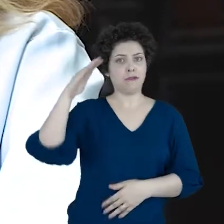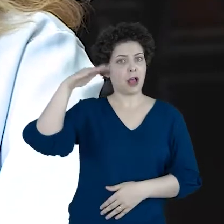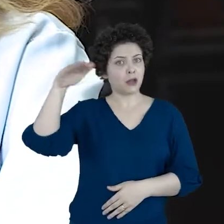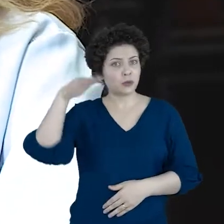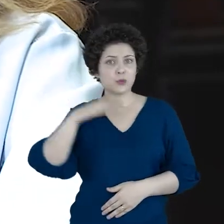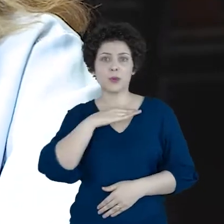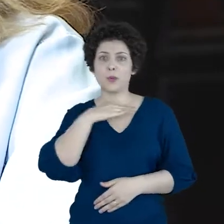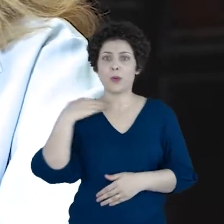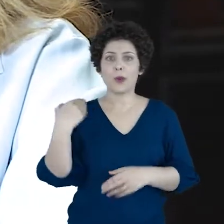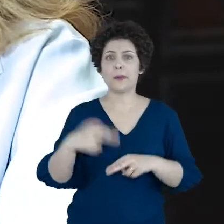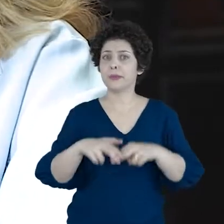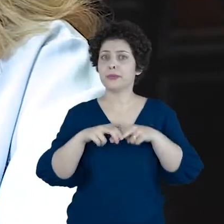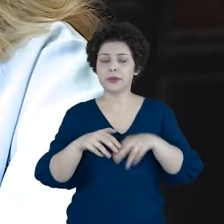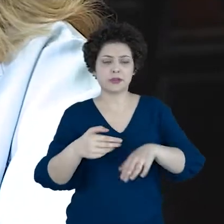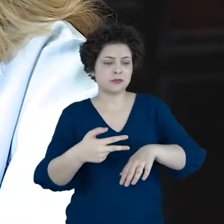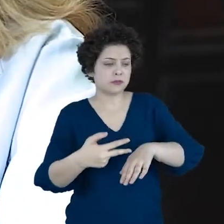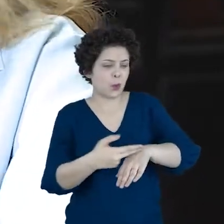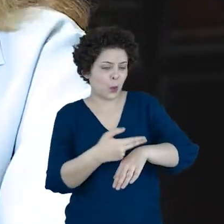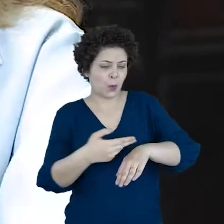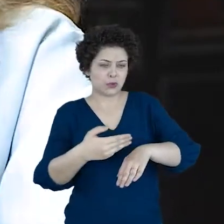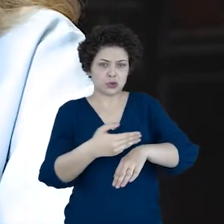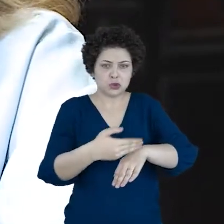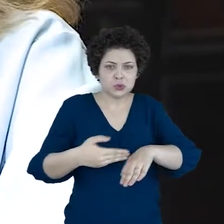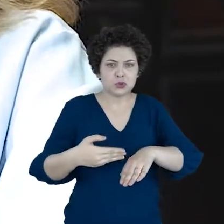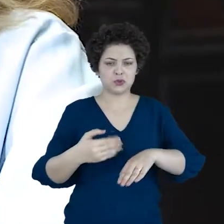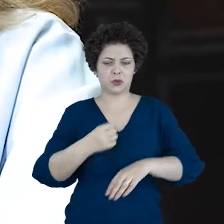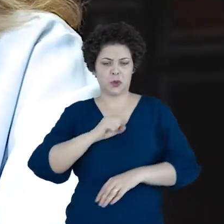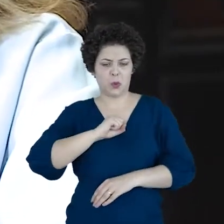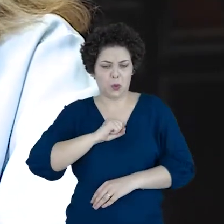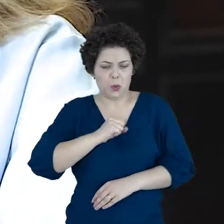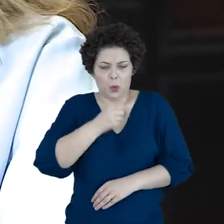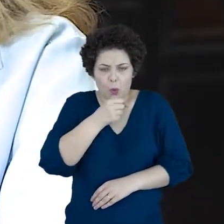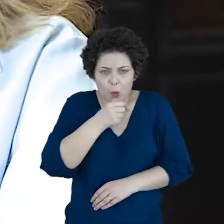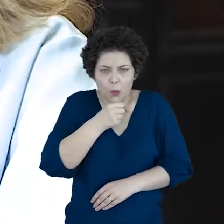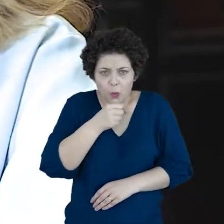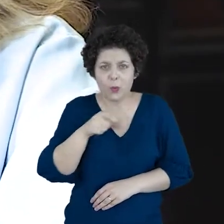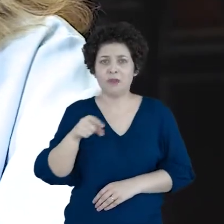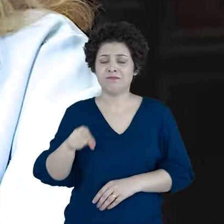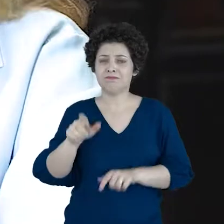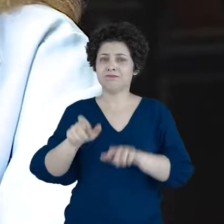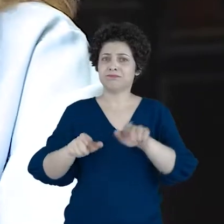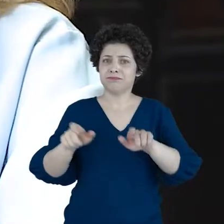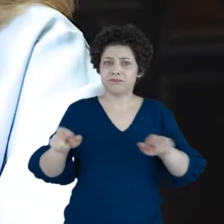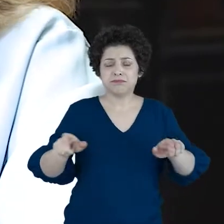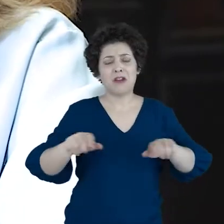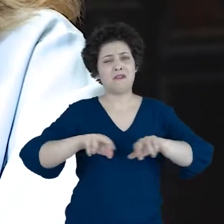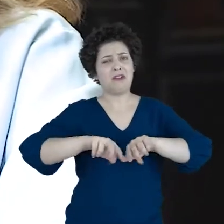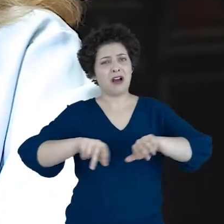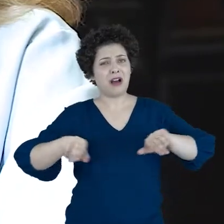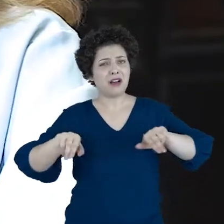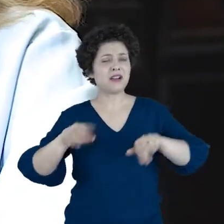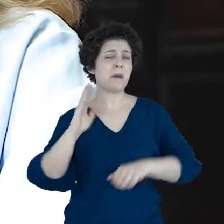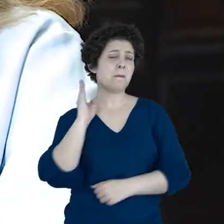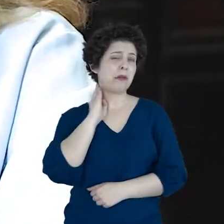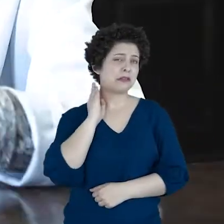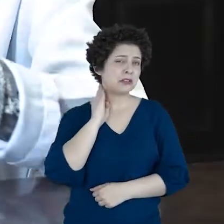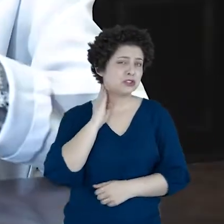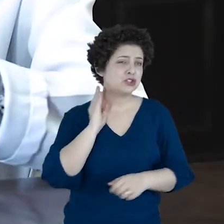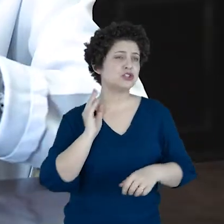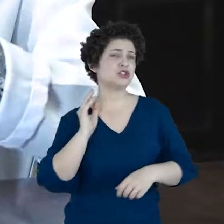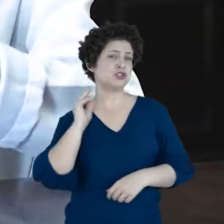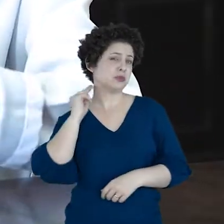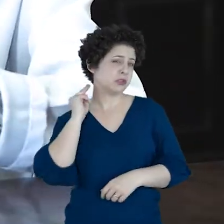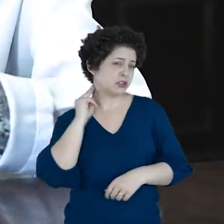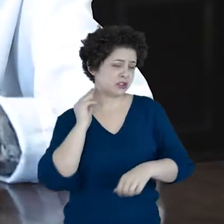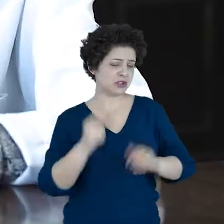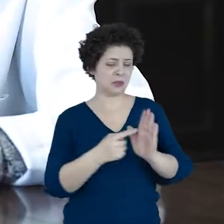jovem que morria por causa de algum quadro infeccioso. Tuberculose era outra causa importante de morte, meningite por bactérias. Você não